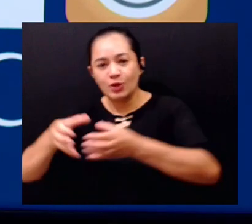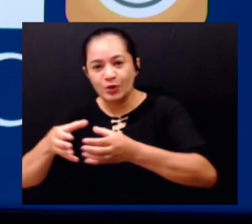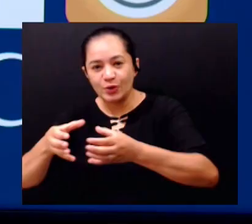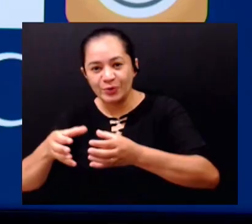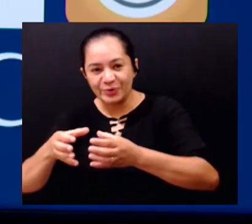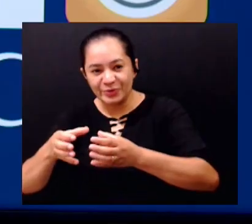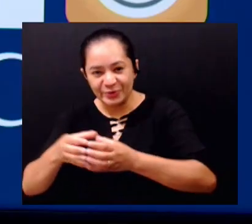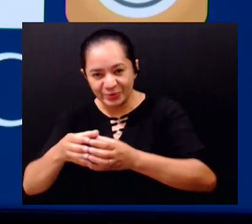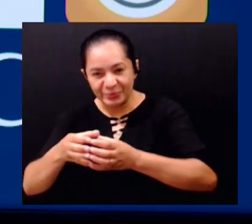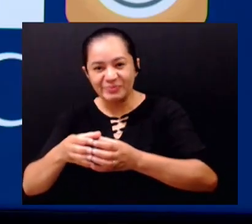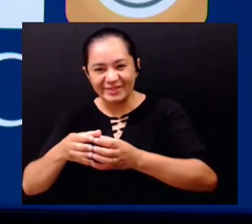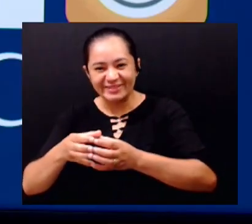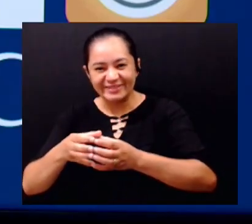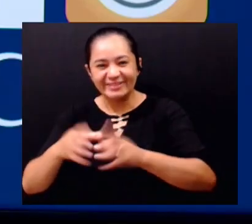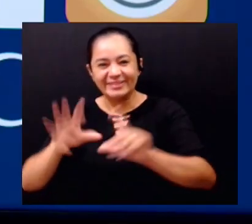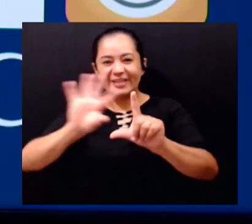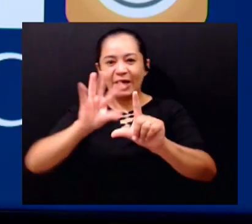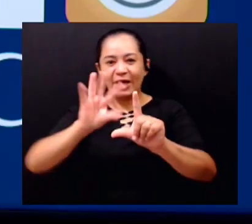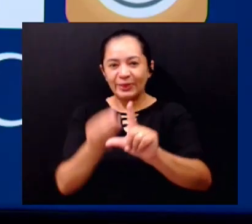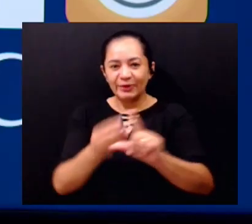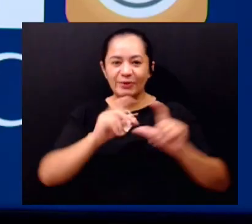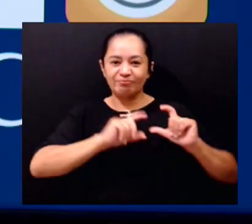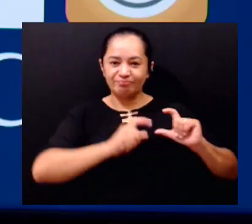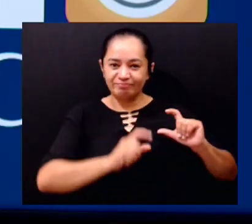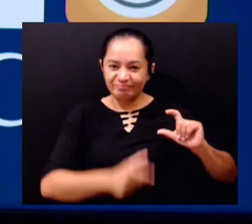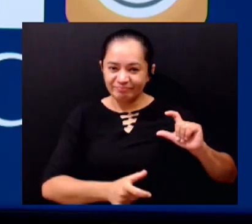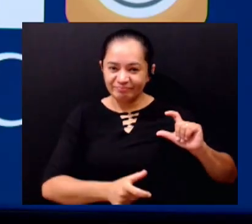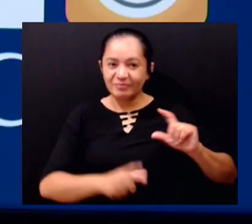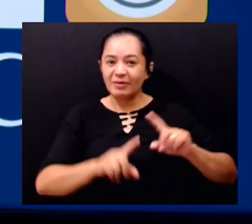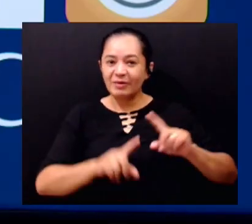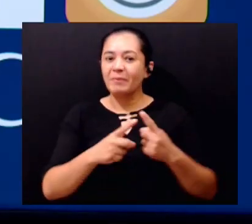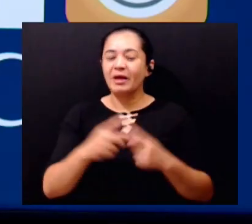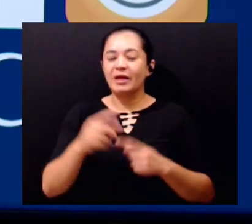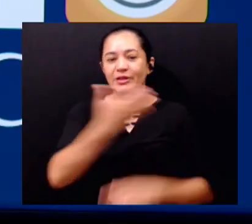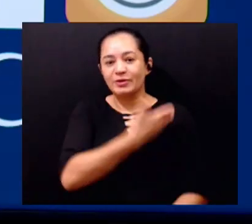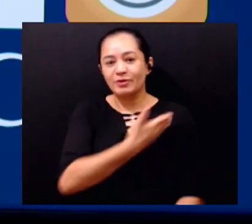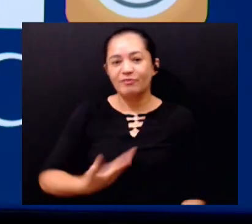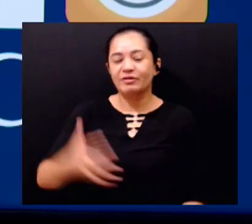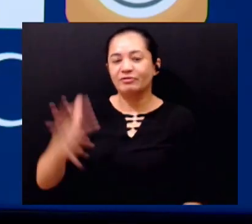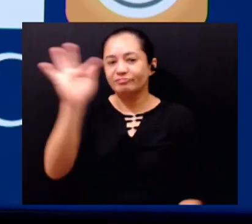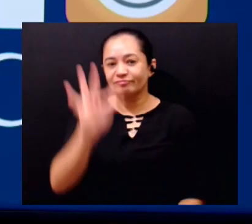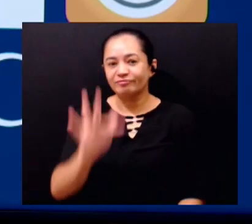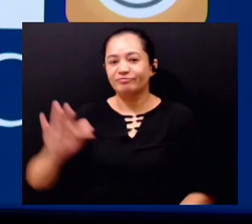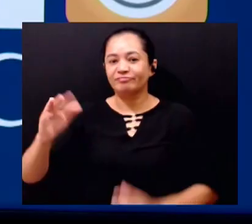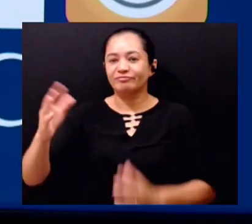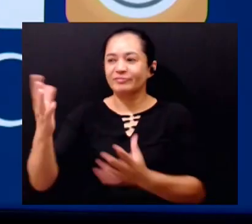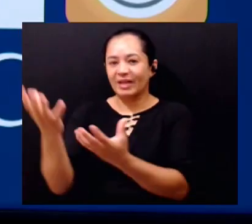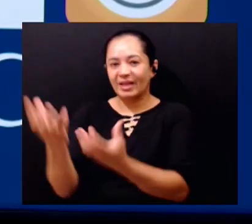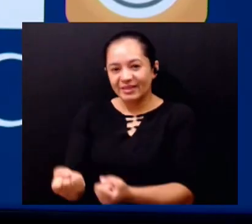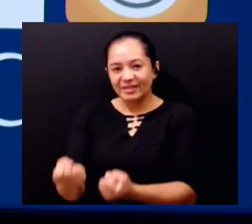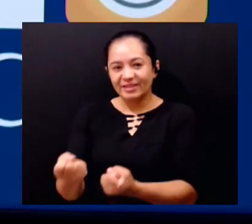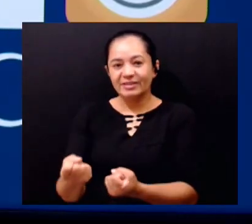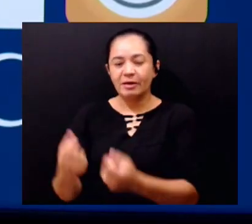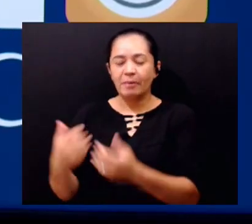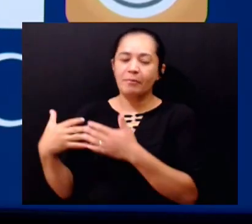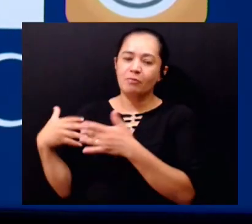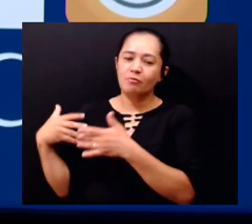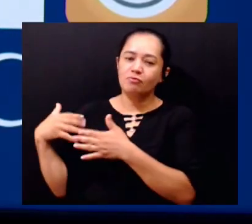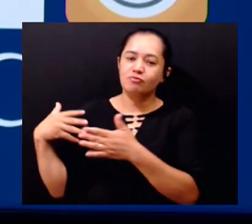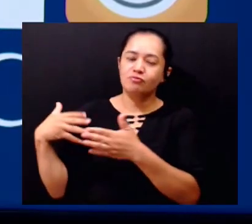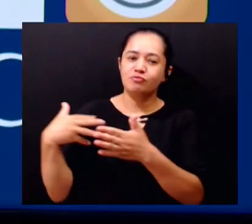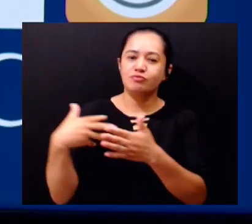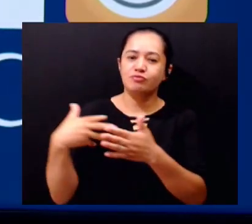sendo reconhecida pelo governo federal. Ao longo dos anos, o mercado nacional de quadrinhos teve